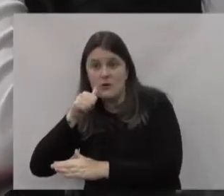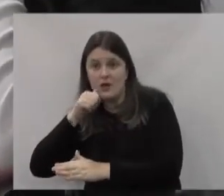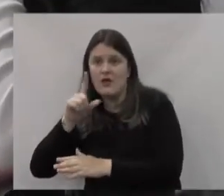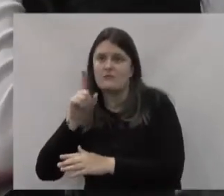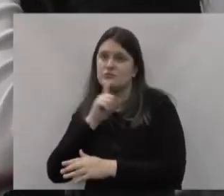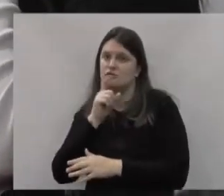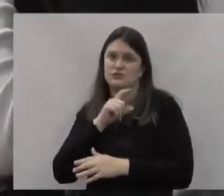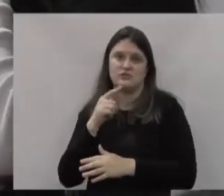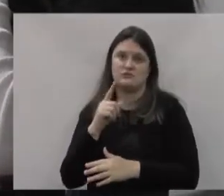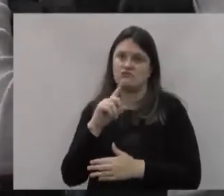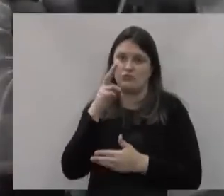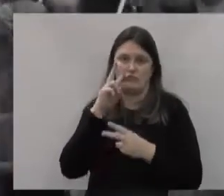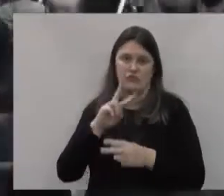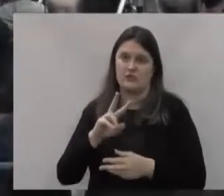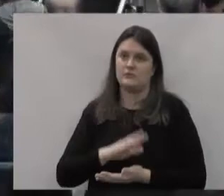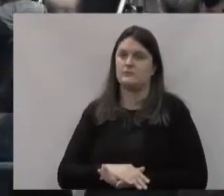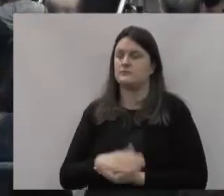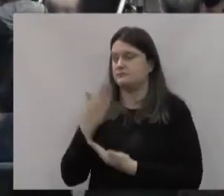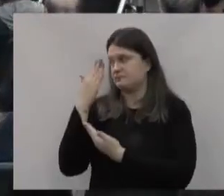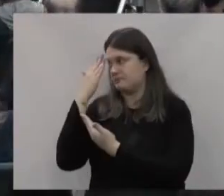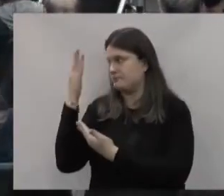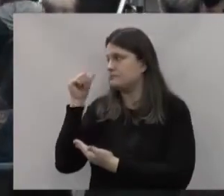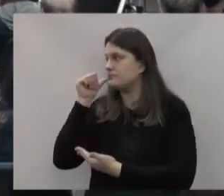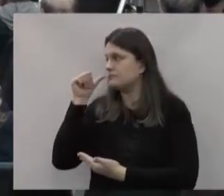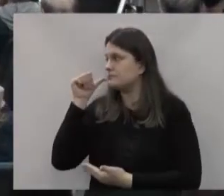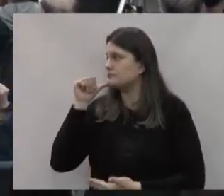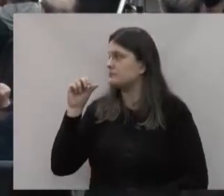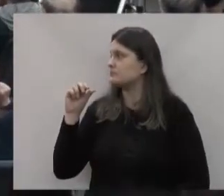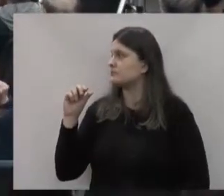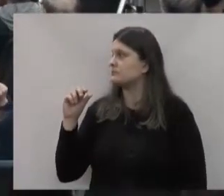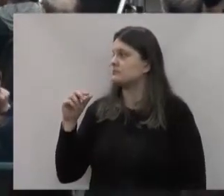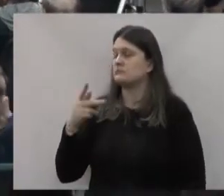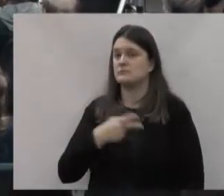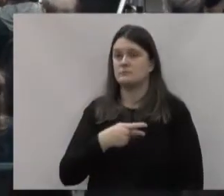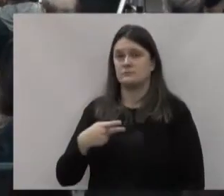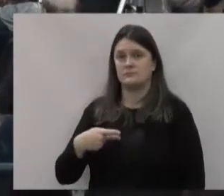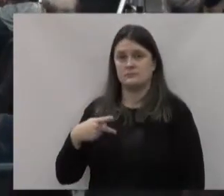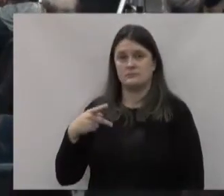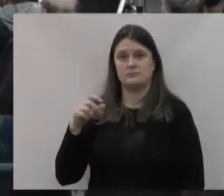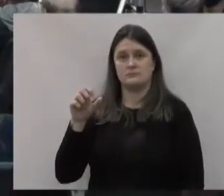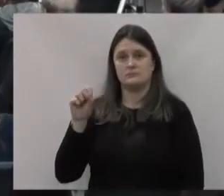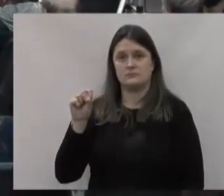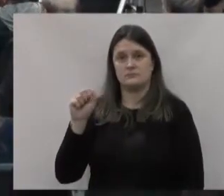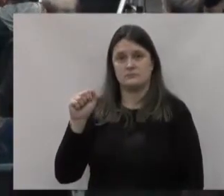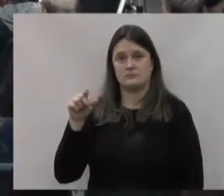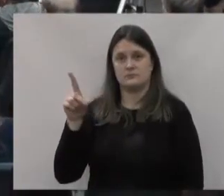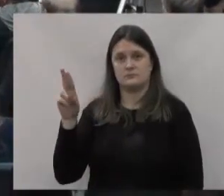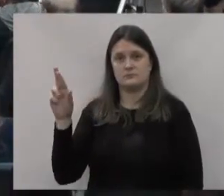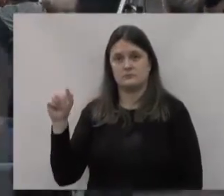mentira. Obrigado. Com a palavra, a vereadora pastora Sandra.